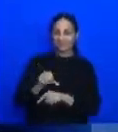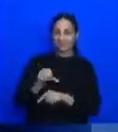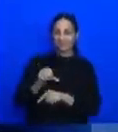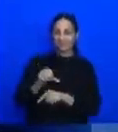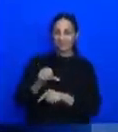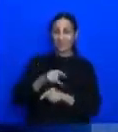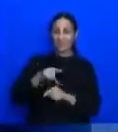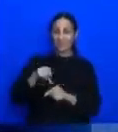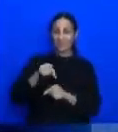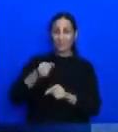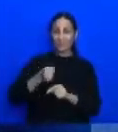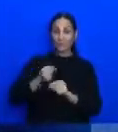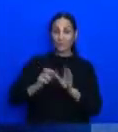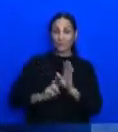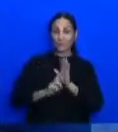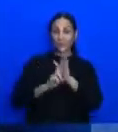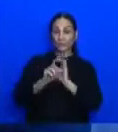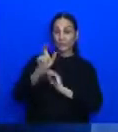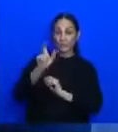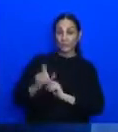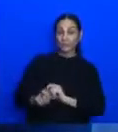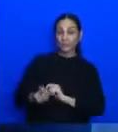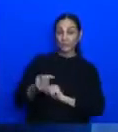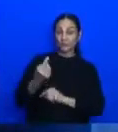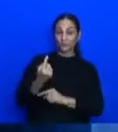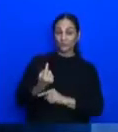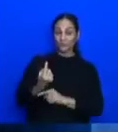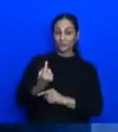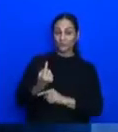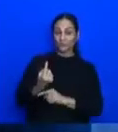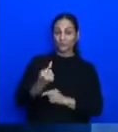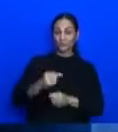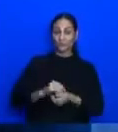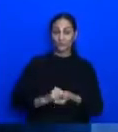9. Sorteio do número correspondente à coluna número 1.